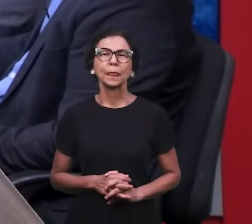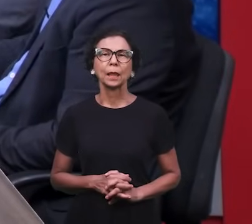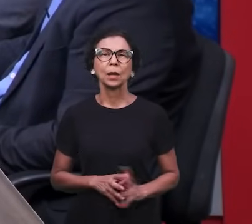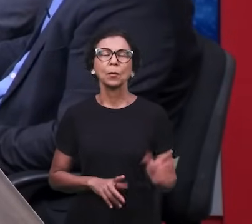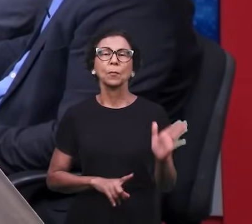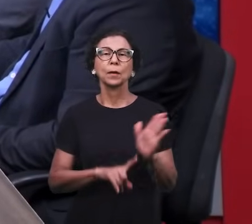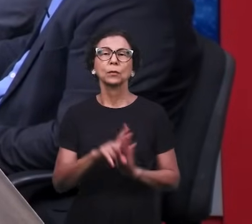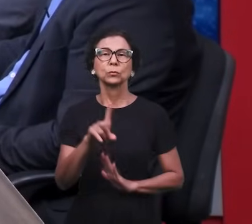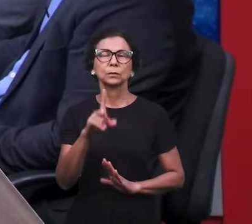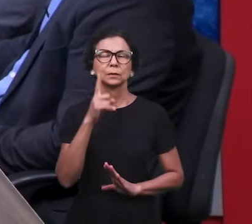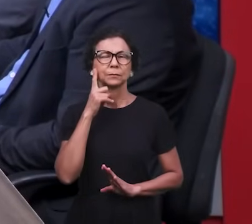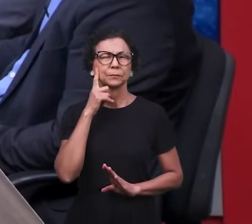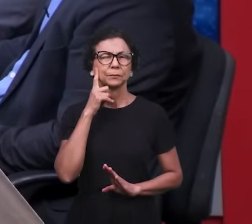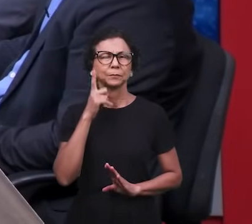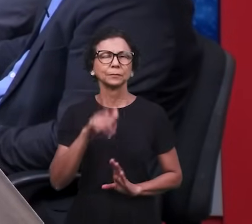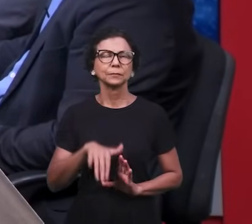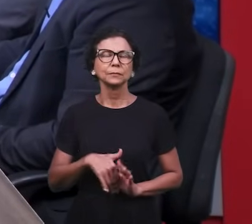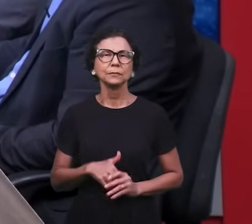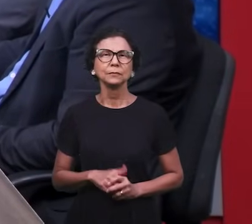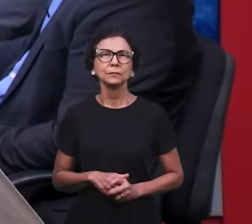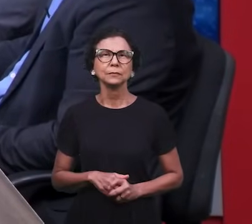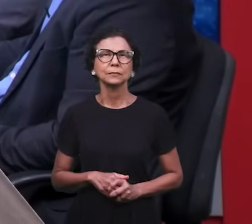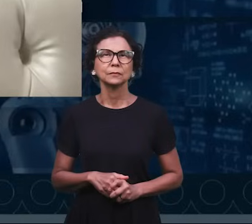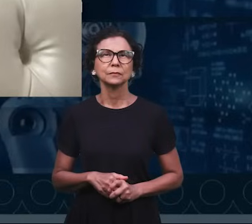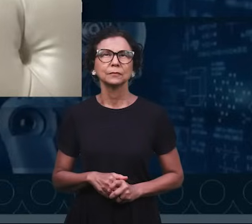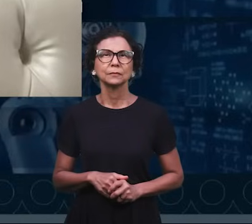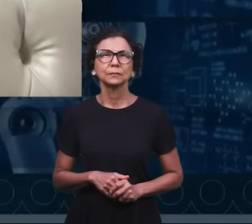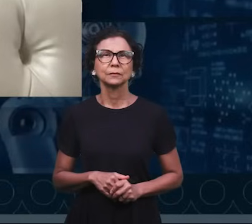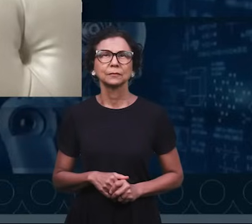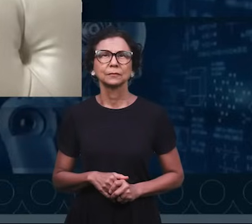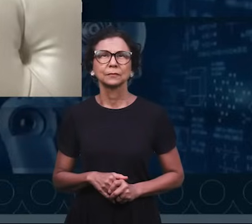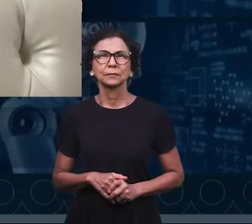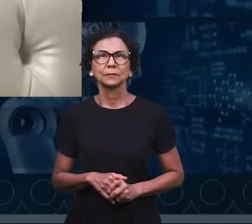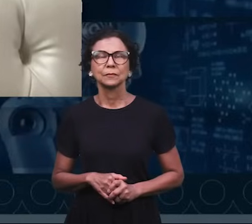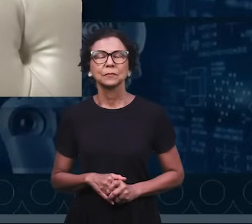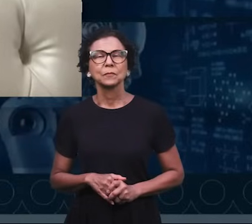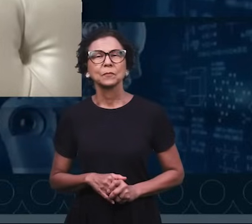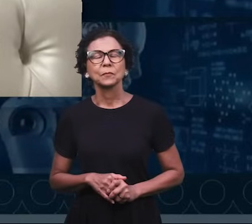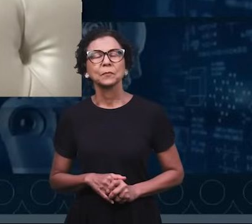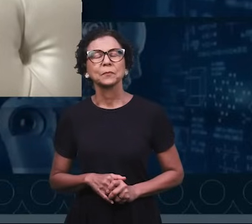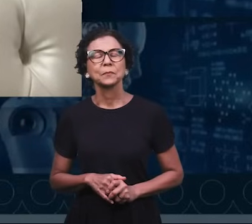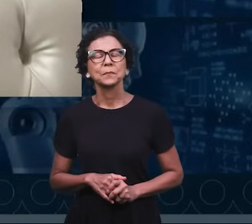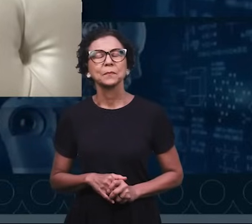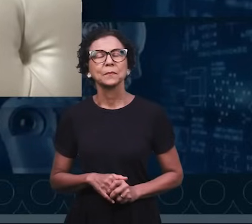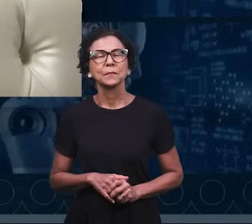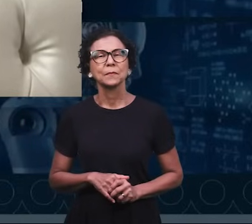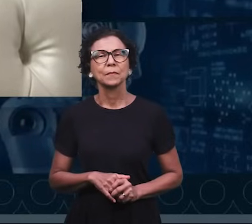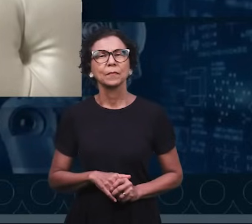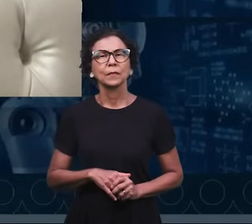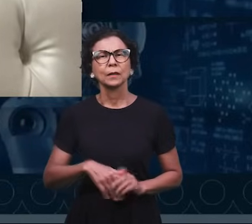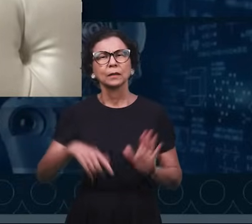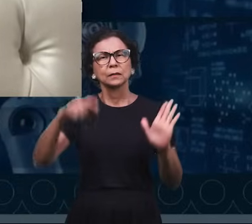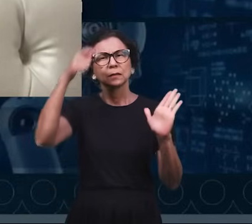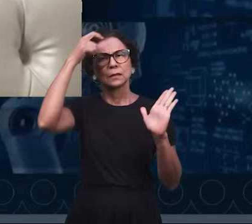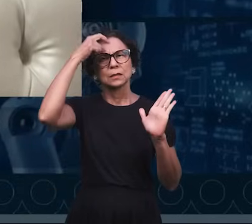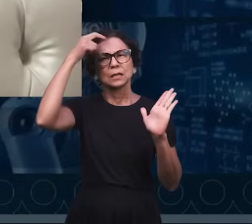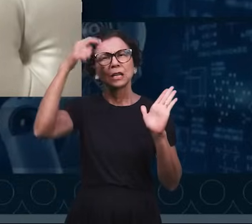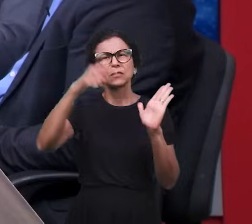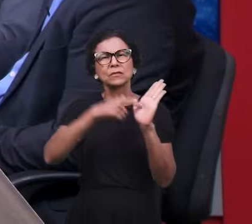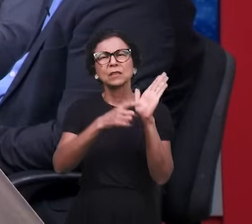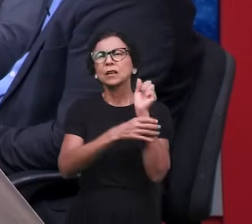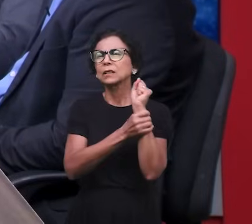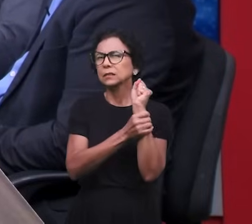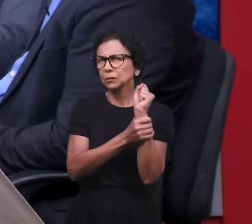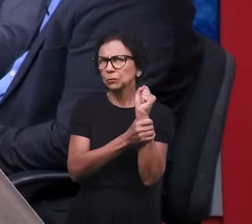uma pergunta feita por um jovem. Vamos ouvir? O uso da inteligência artificial é